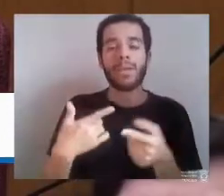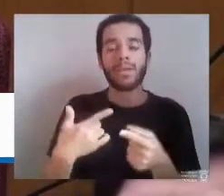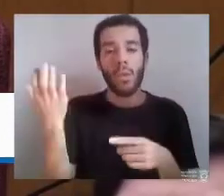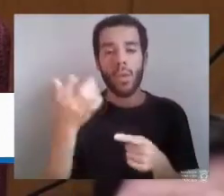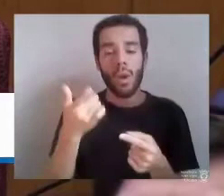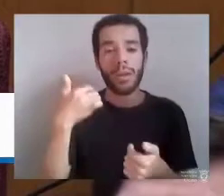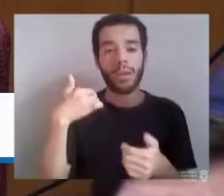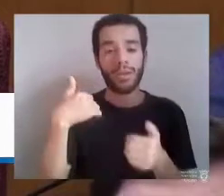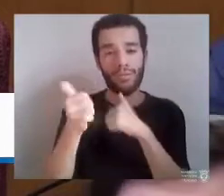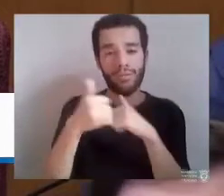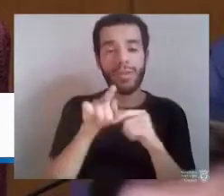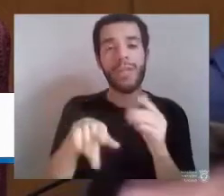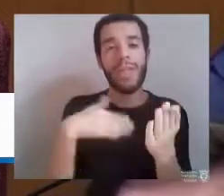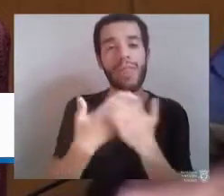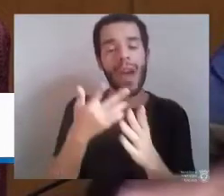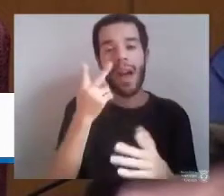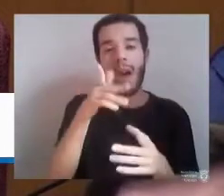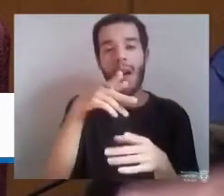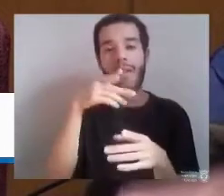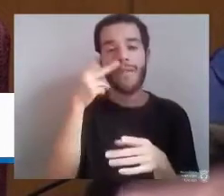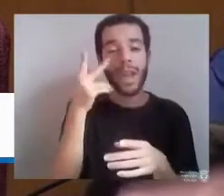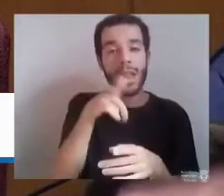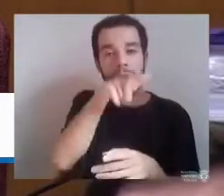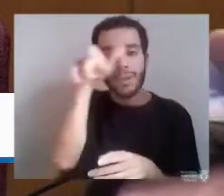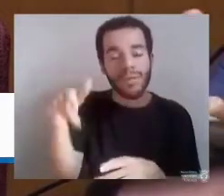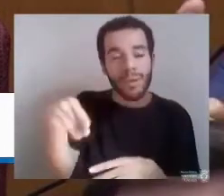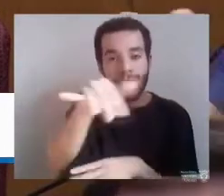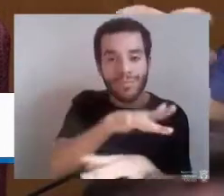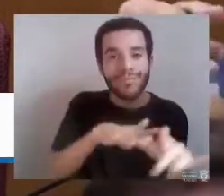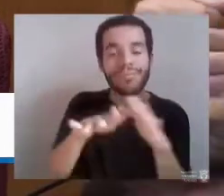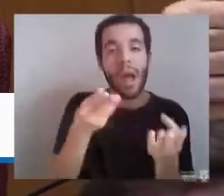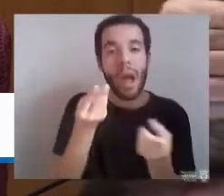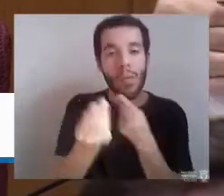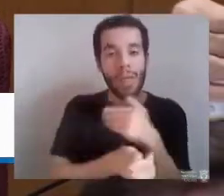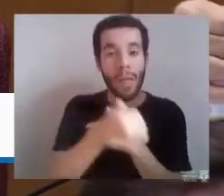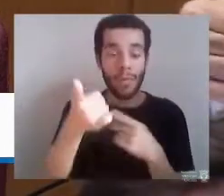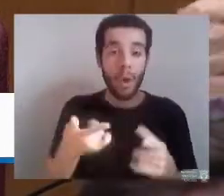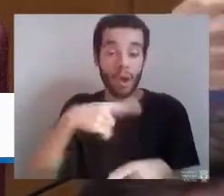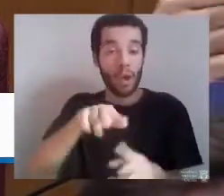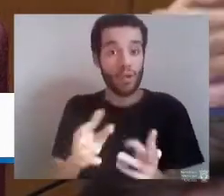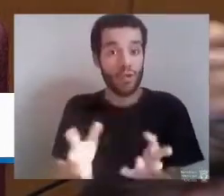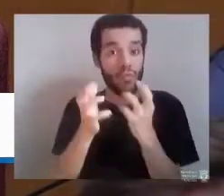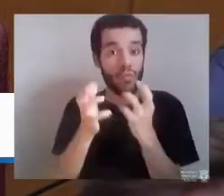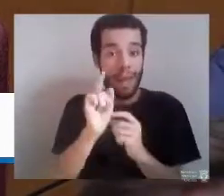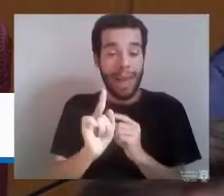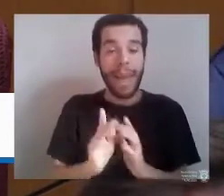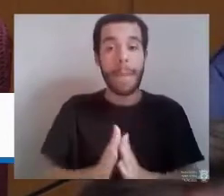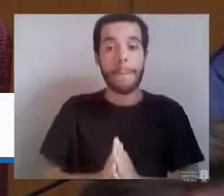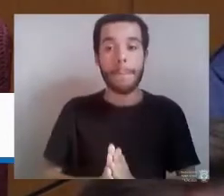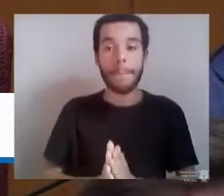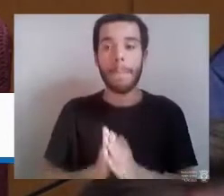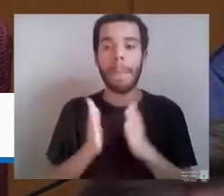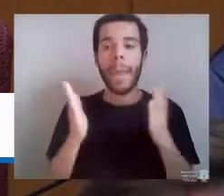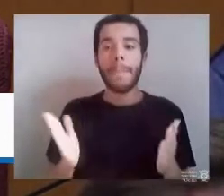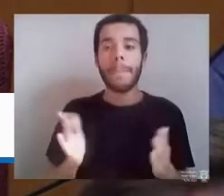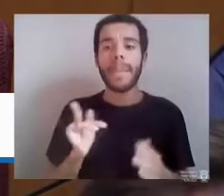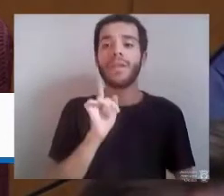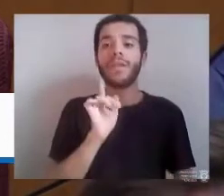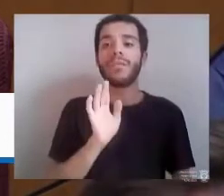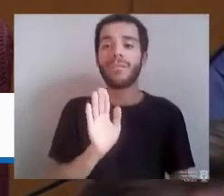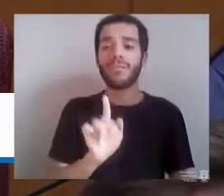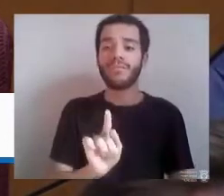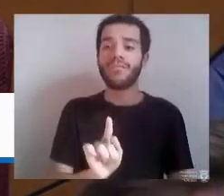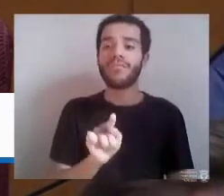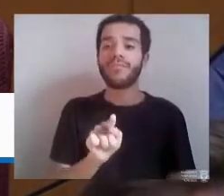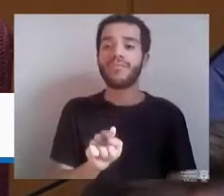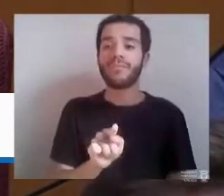munícipes, que é o que todos desejamos para os habitantes do concelho do Eiras. Mas passando agora em detalhe um pouco